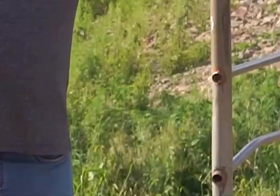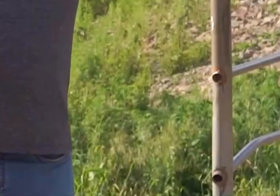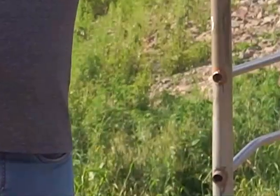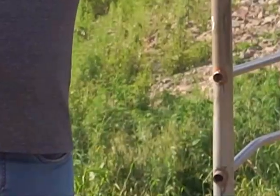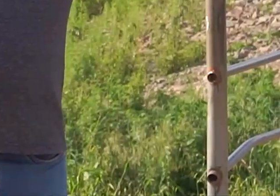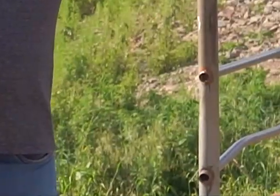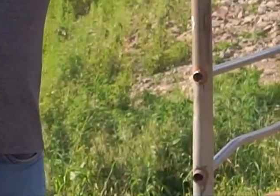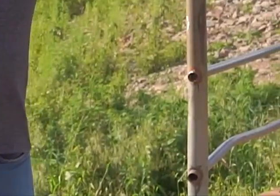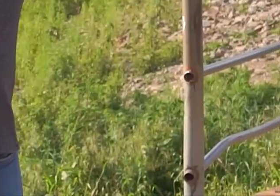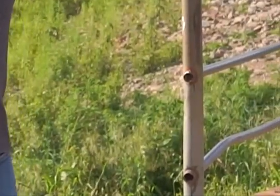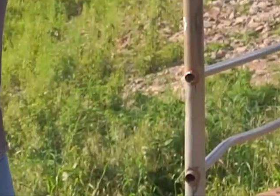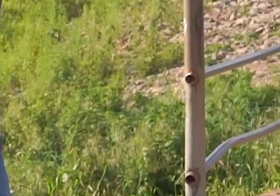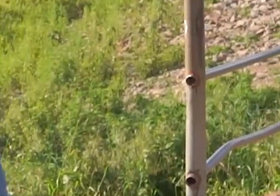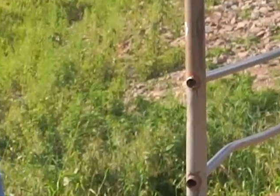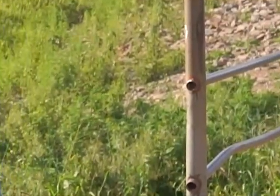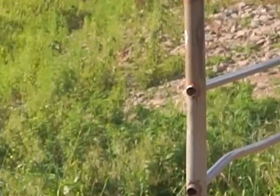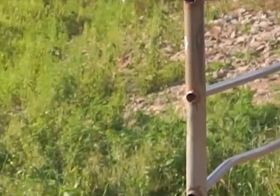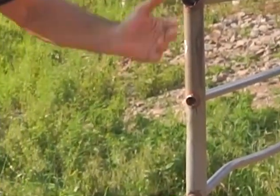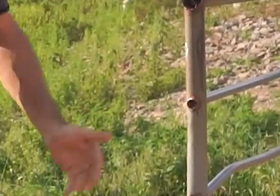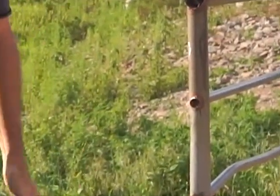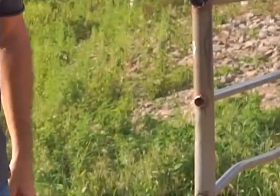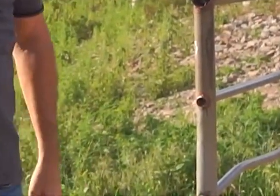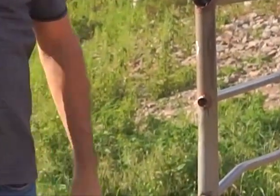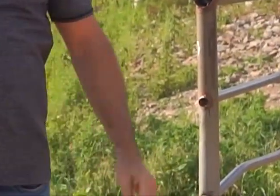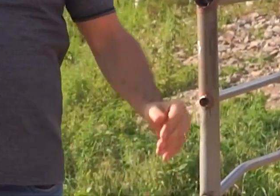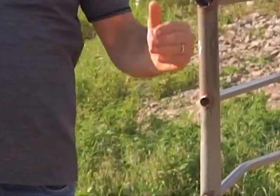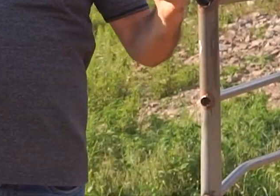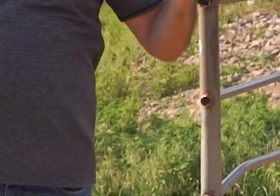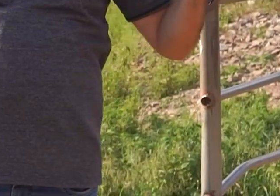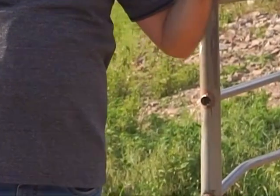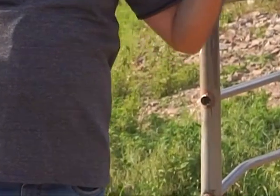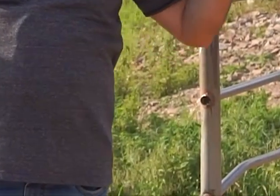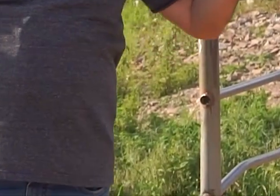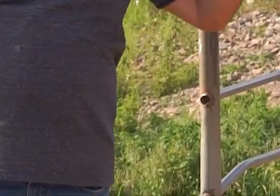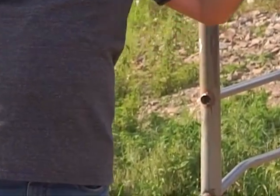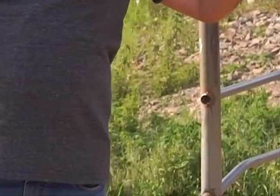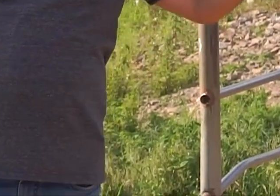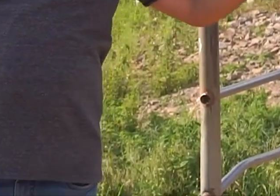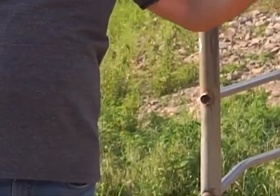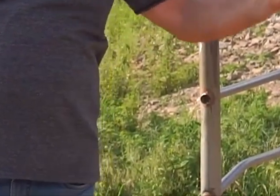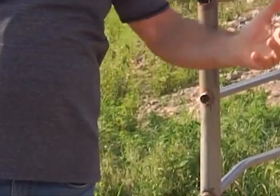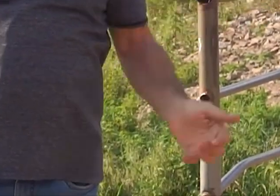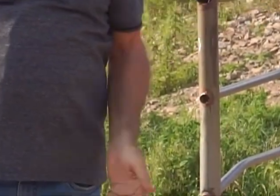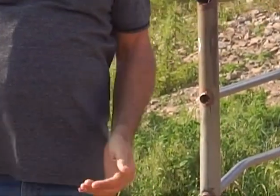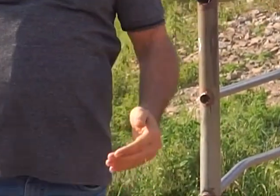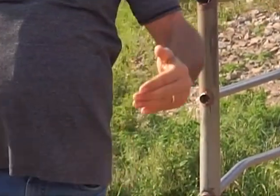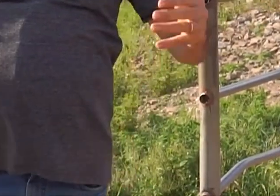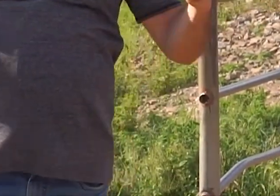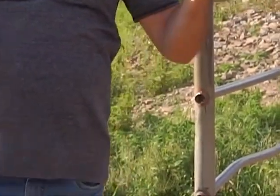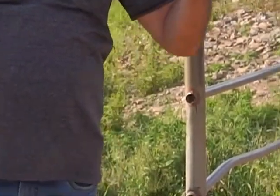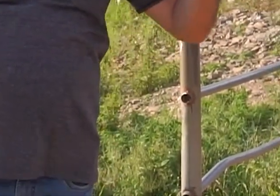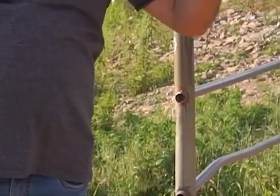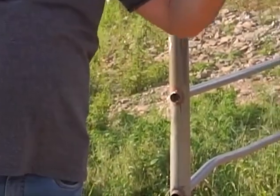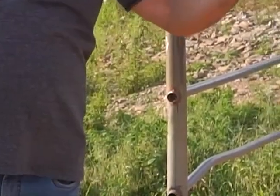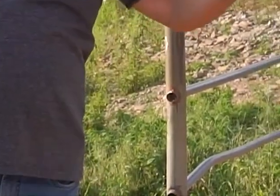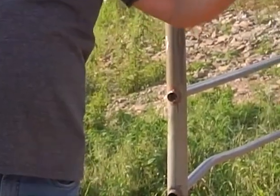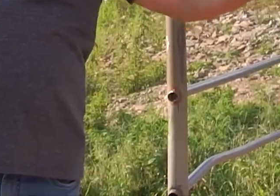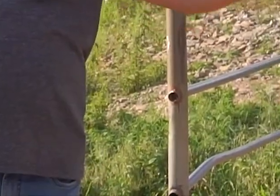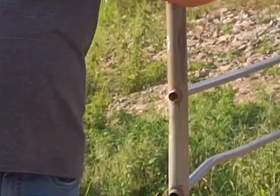Olá, meus queridos jovens, tudo bem? Mais uma vez aqui nós fazendo esta externa, desta vez para falar